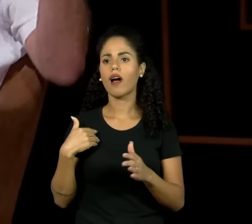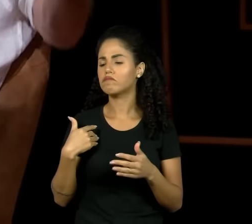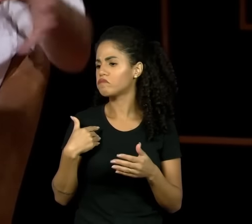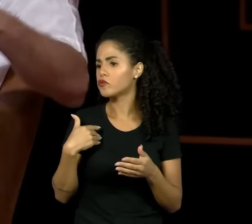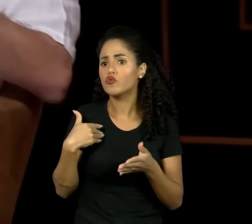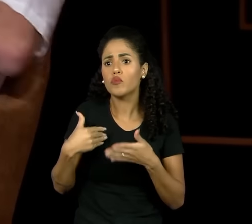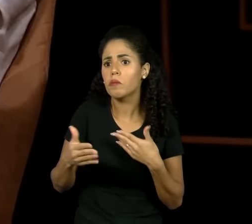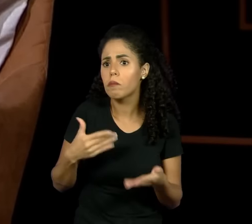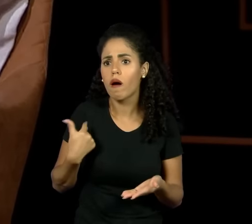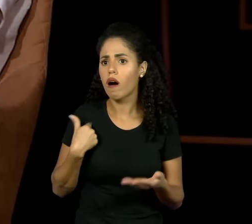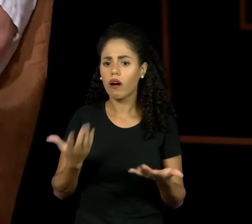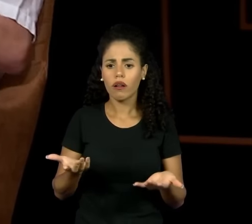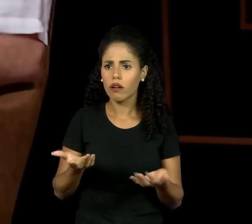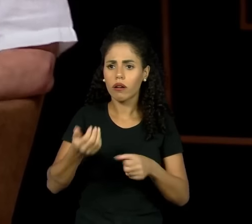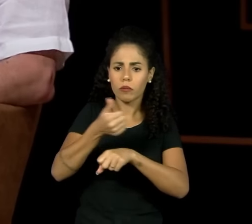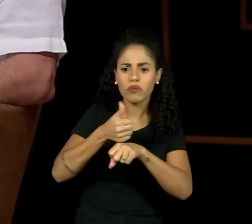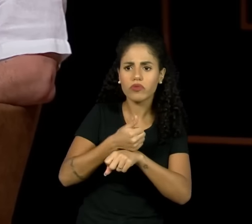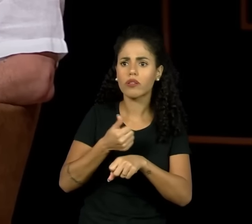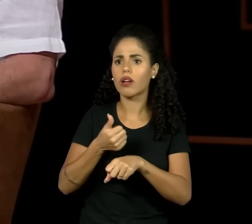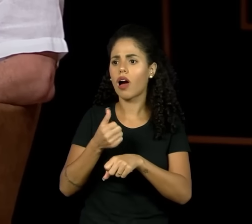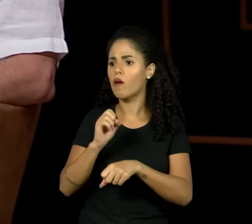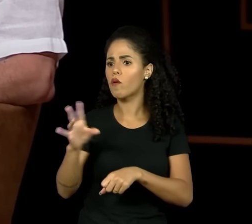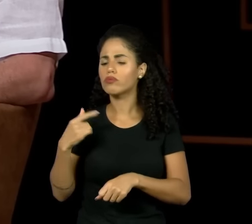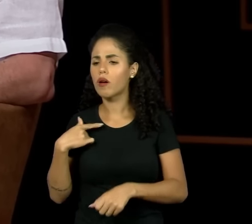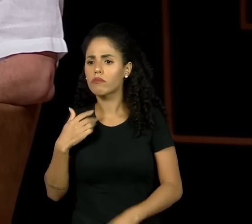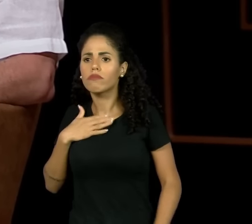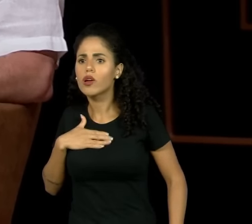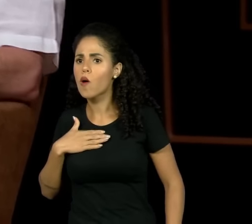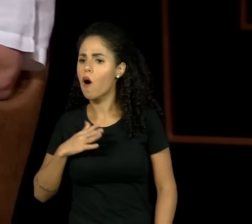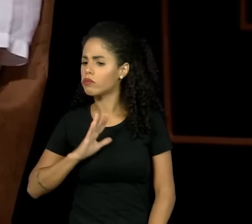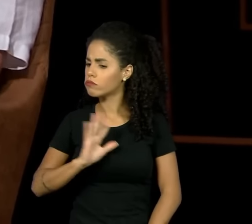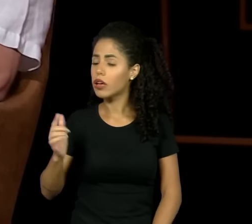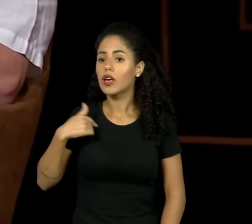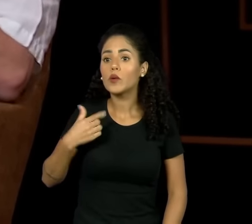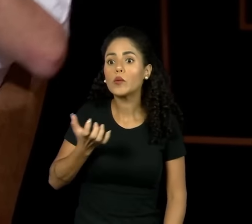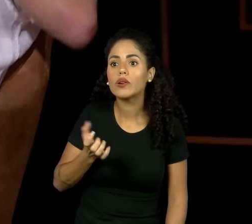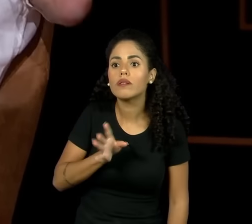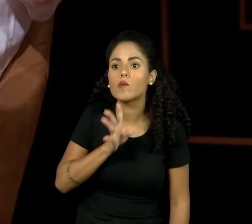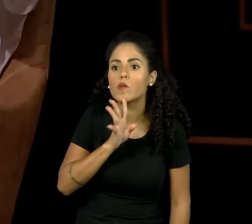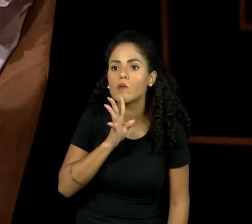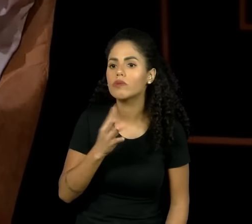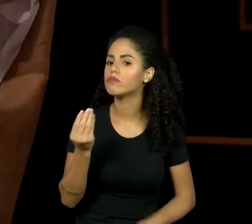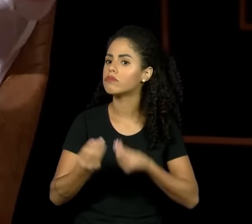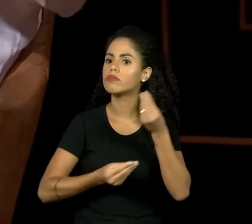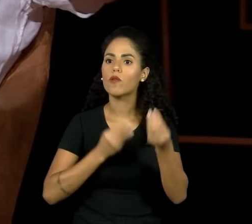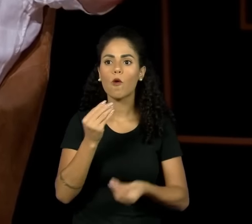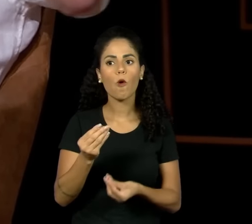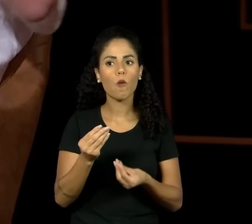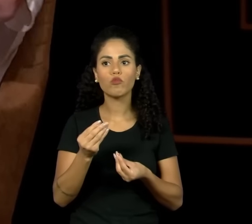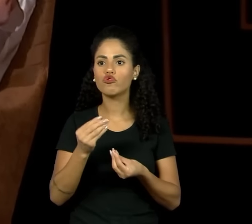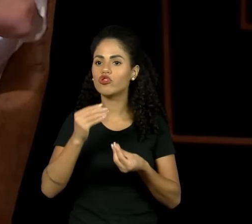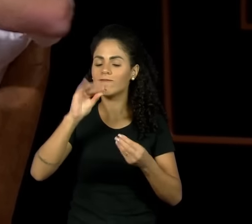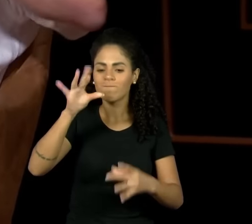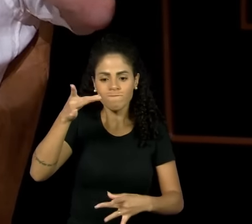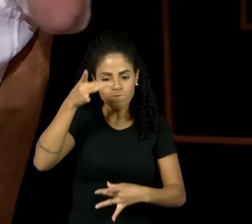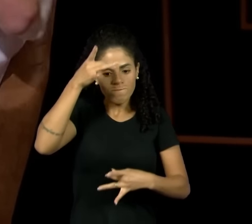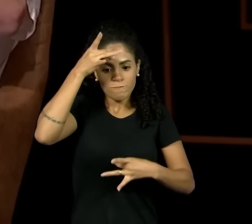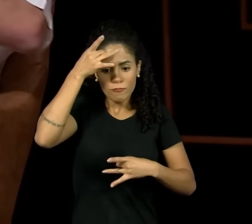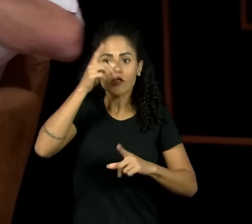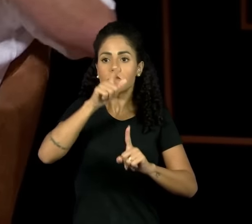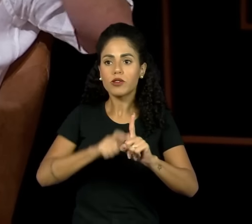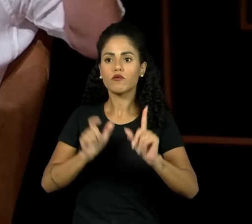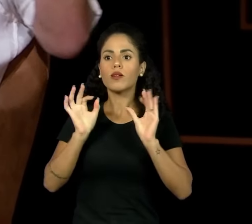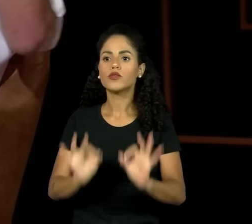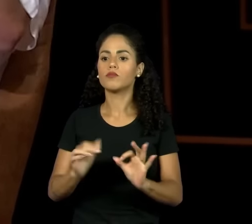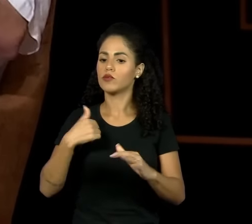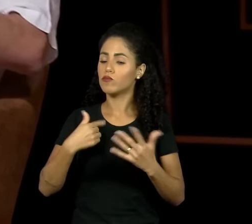é amador ou se é e mas é a coisa de realmente entrar nessa viagem da obra que